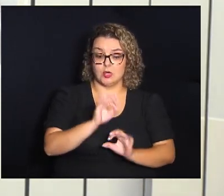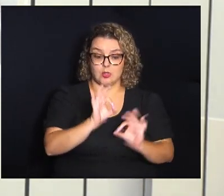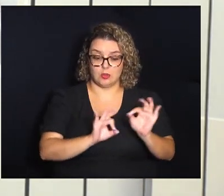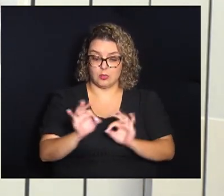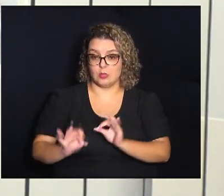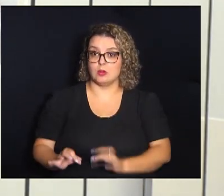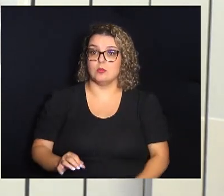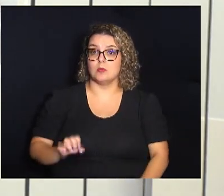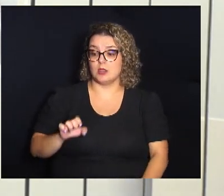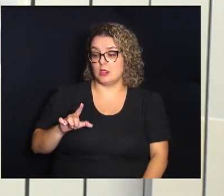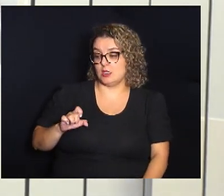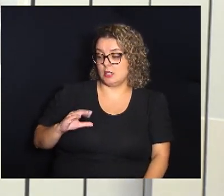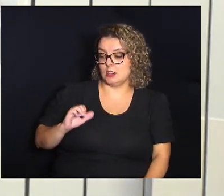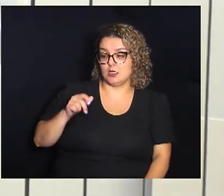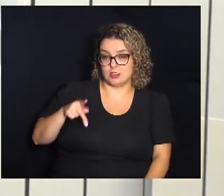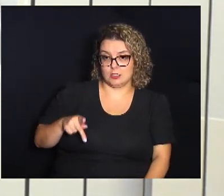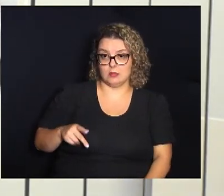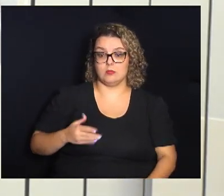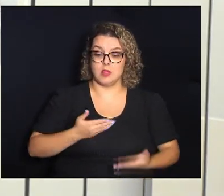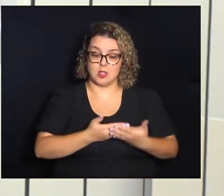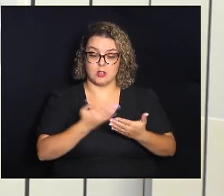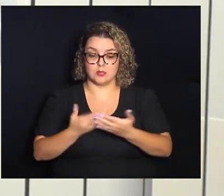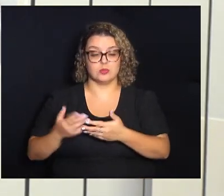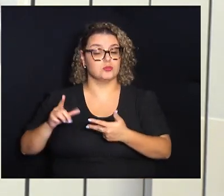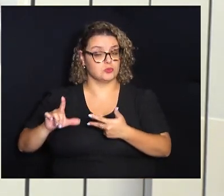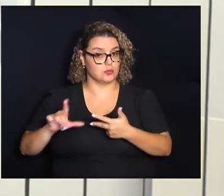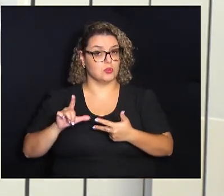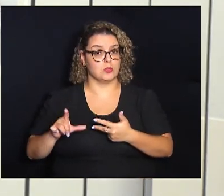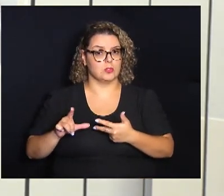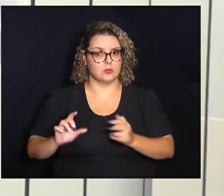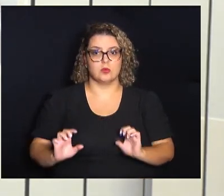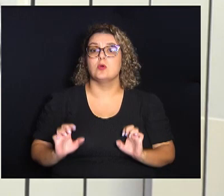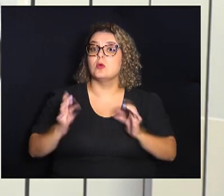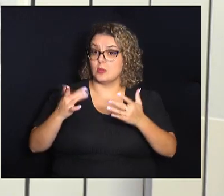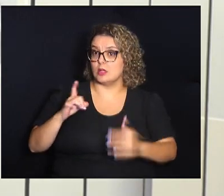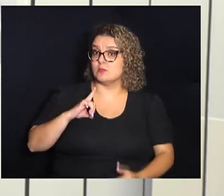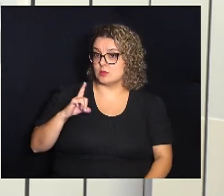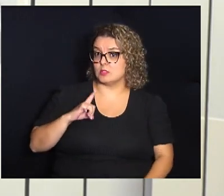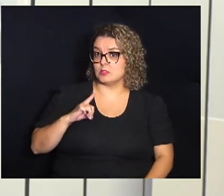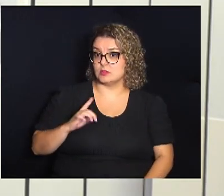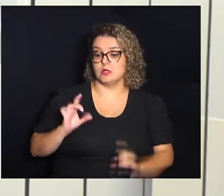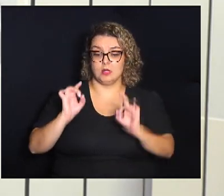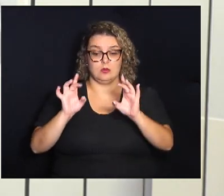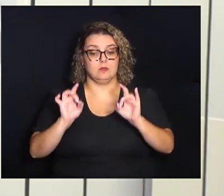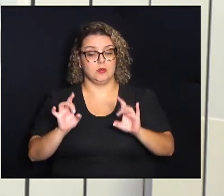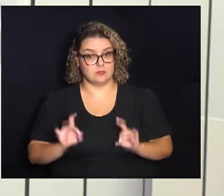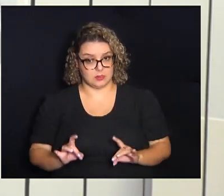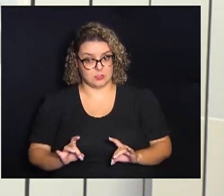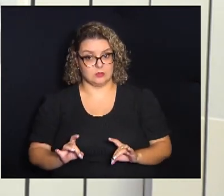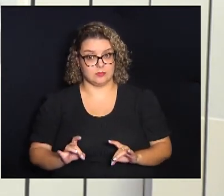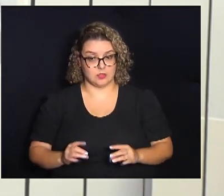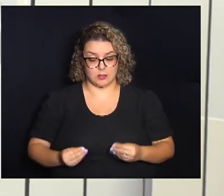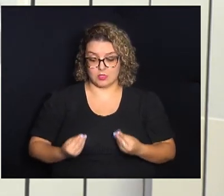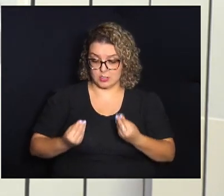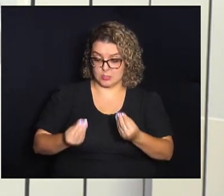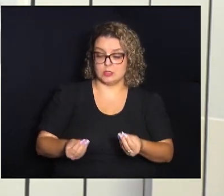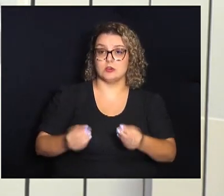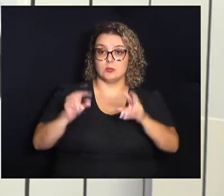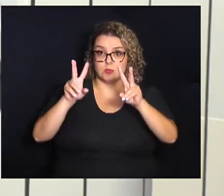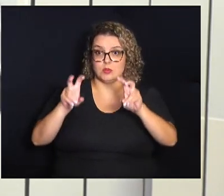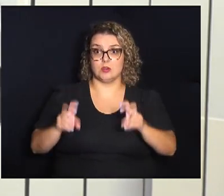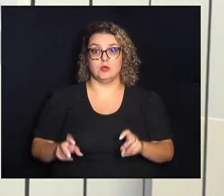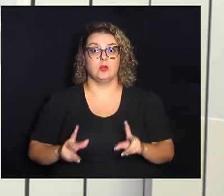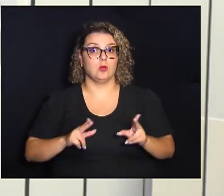pela Elecamp, a Escola do Legislativo, o evento contou com especialistas que trouxeram assuntos como